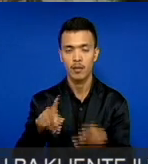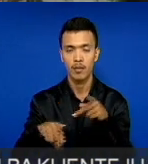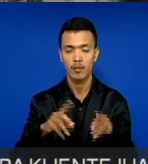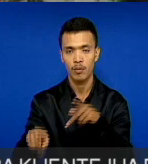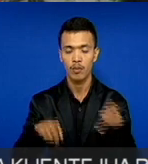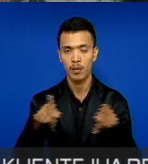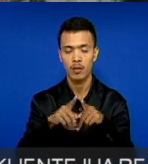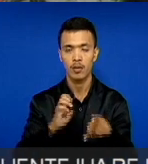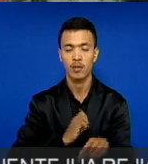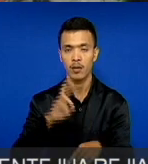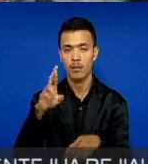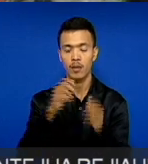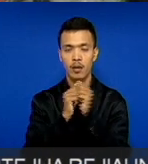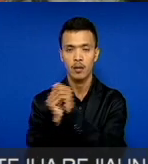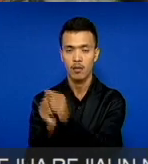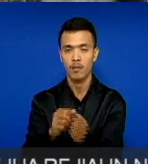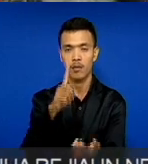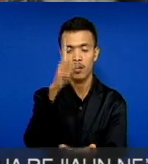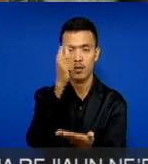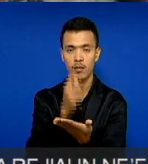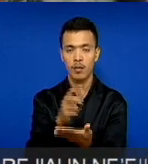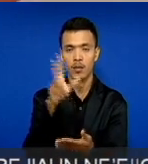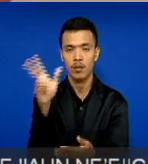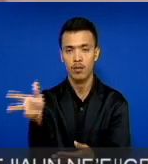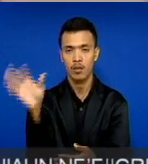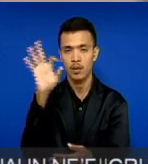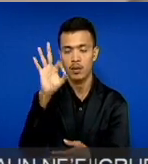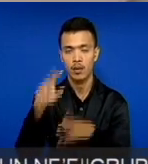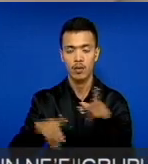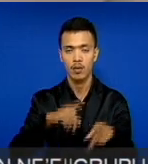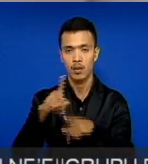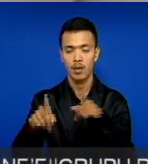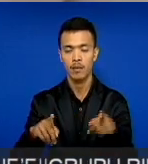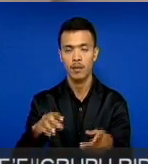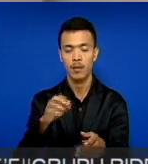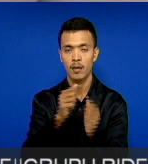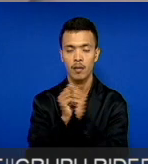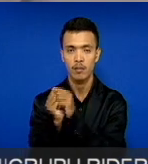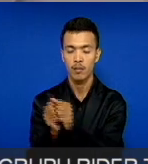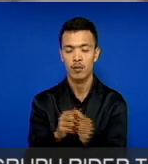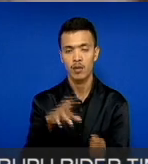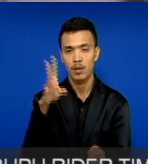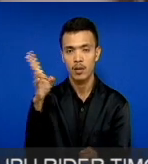Hermera, hamutuk rihungida tolunulu resensia, no eleitores hamutuk rihung hitunulu